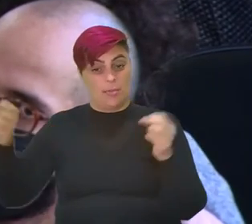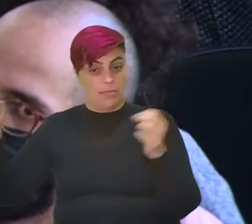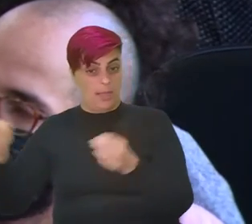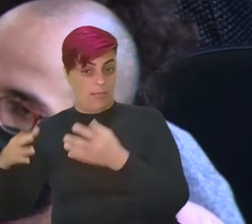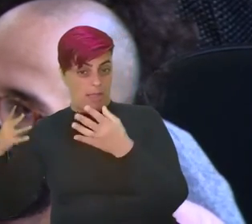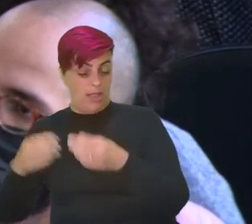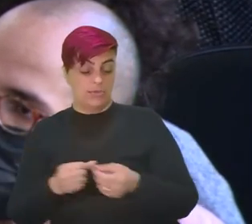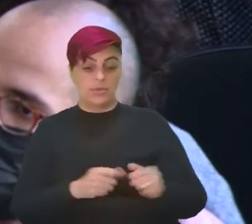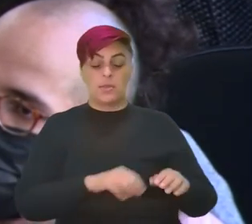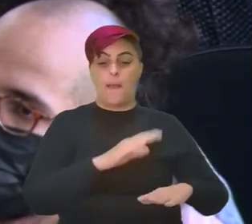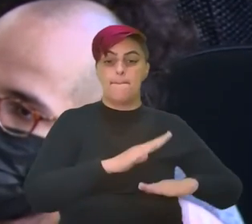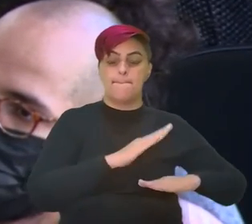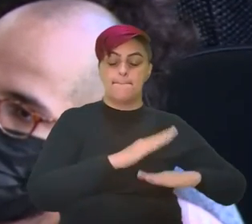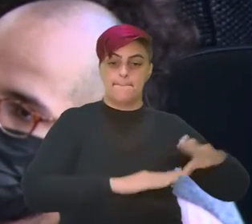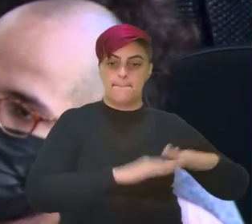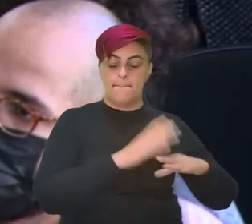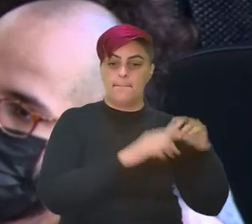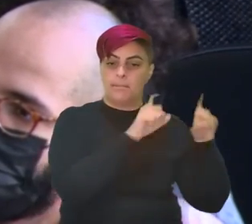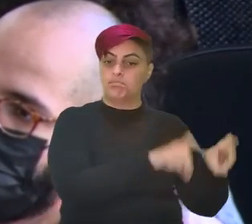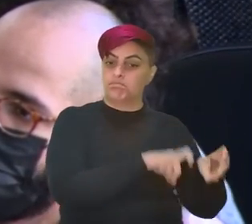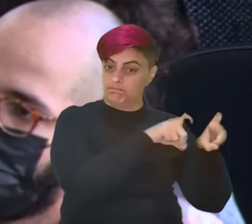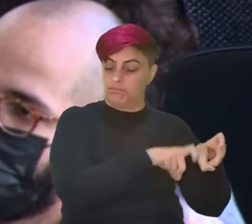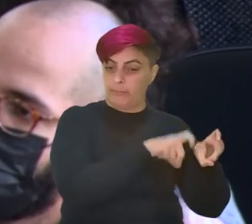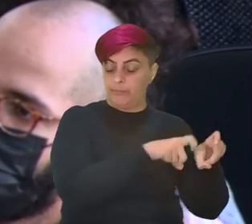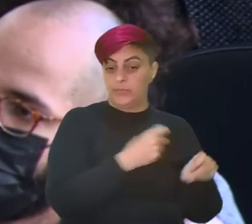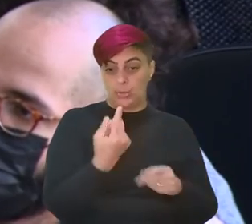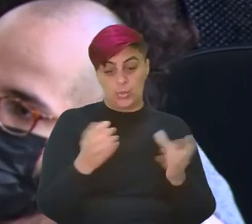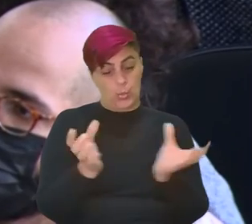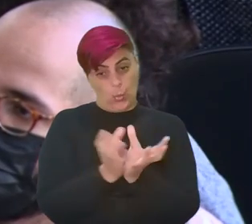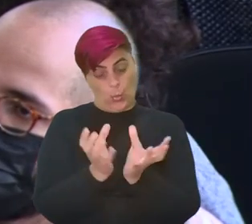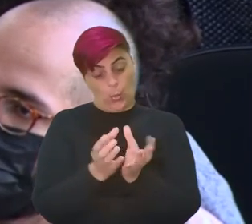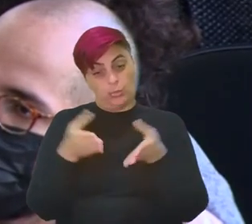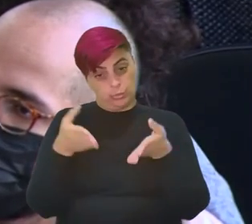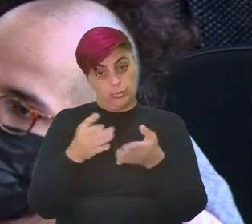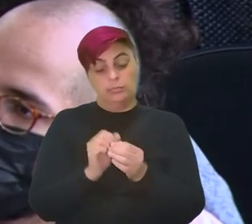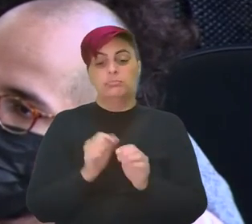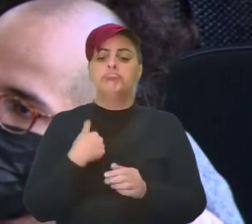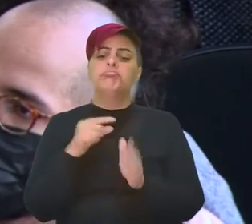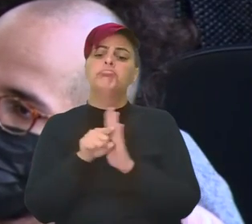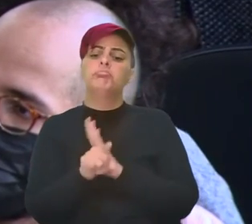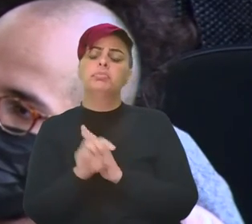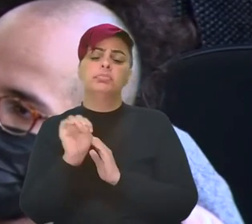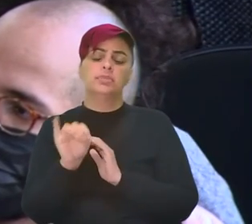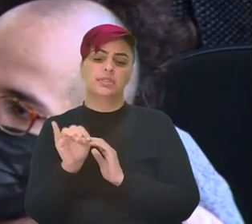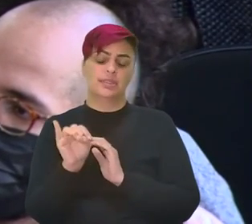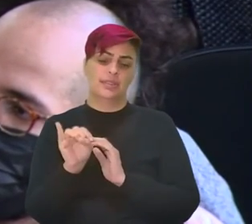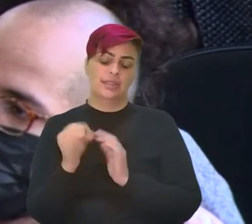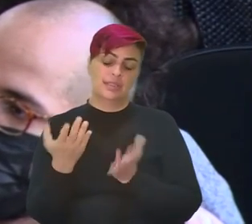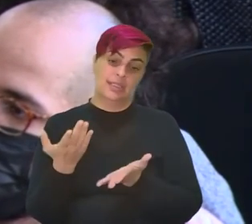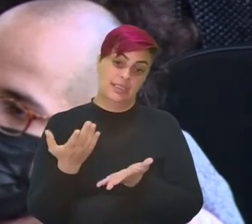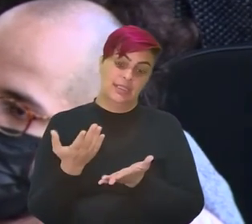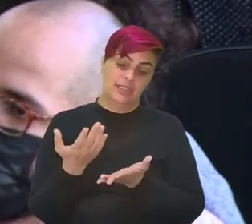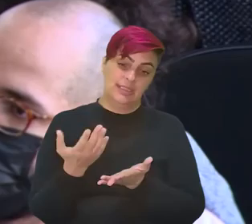enunciados mágicos e as práticas agrícolas dos trobiandeses. Uhum. E eu gostaria de perguntar assim, se dá para